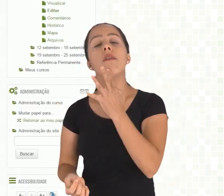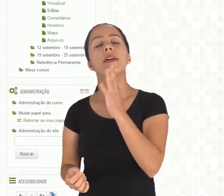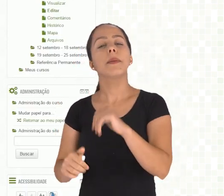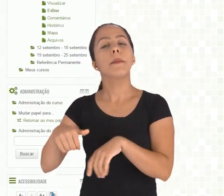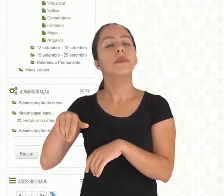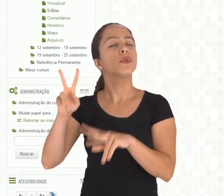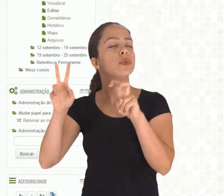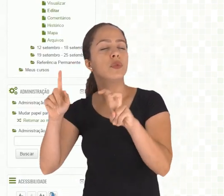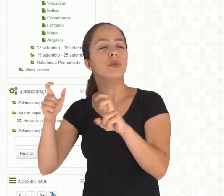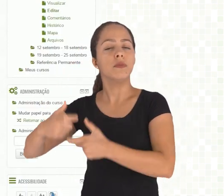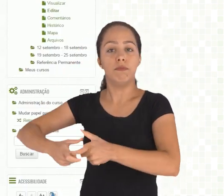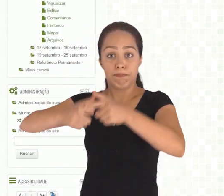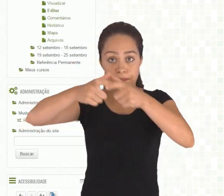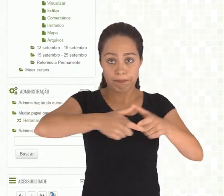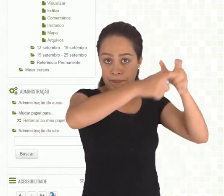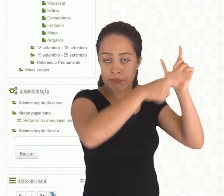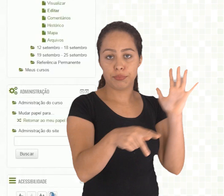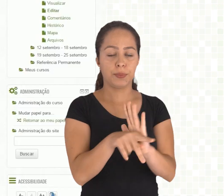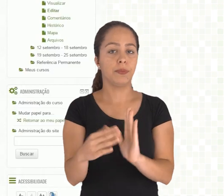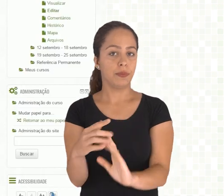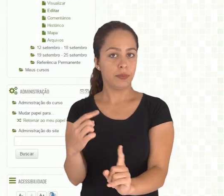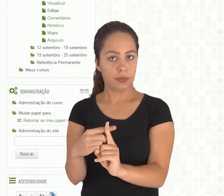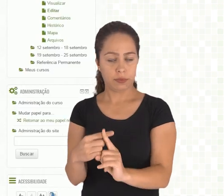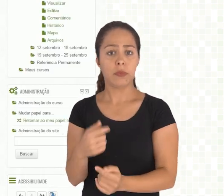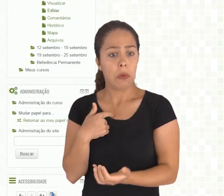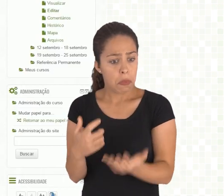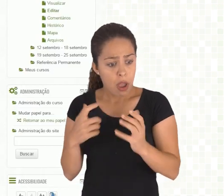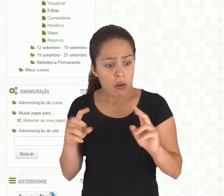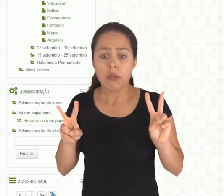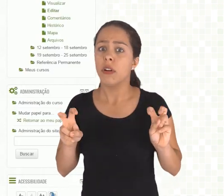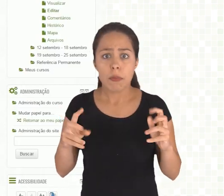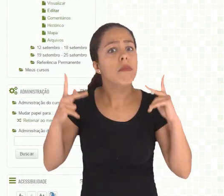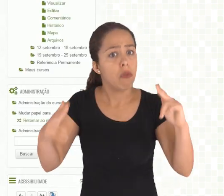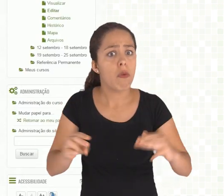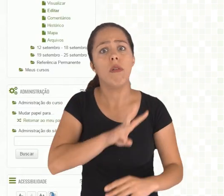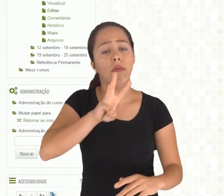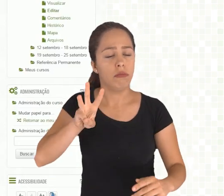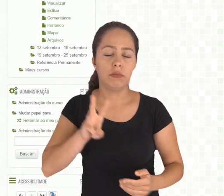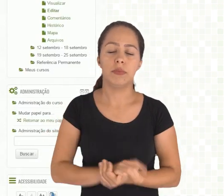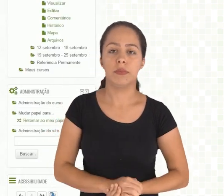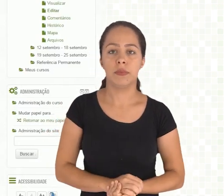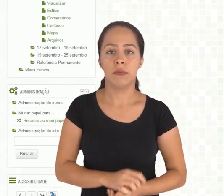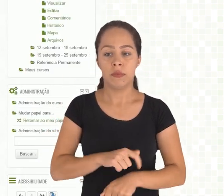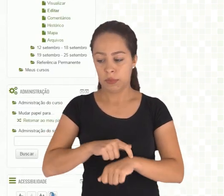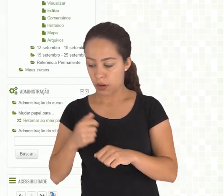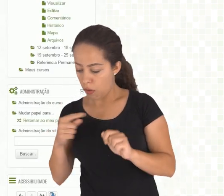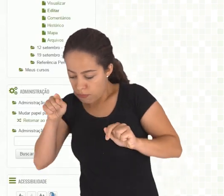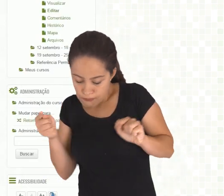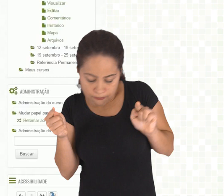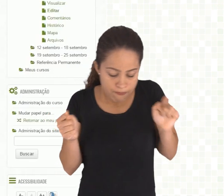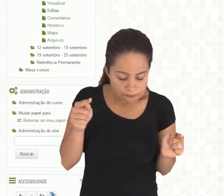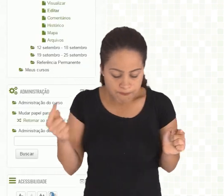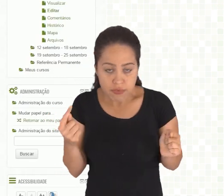acima então eu tenho um texto conheça um pouco mais sobre colunas de catedrais e eu quero que o link seja colunas de catedrais que